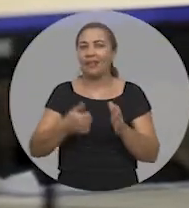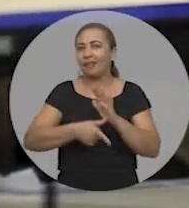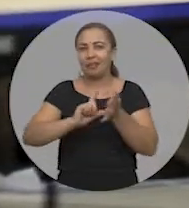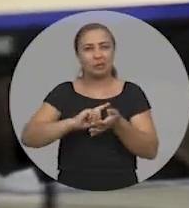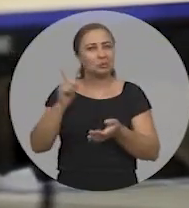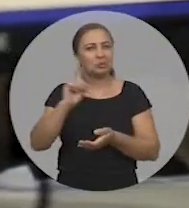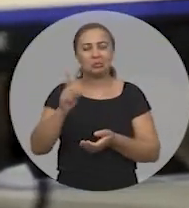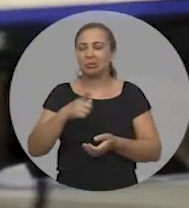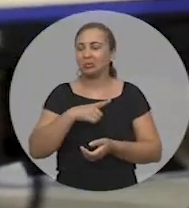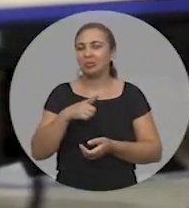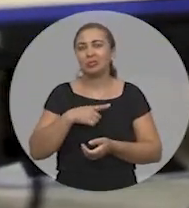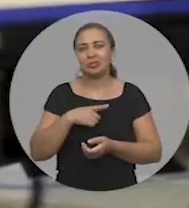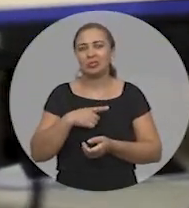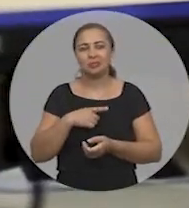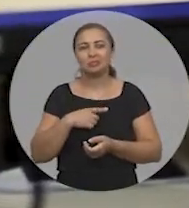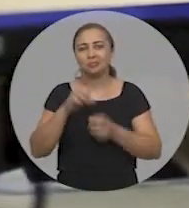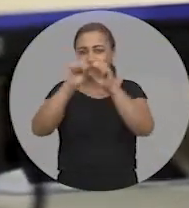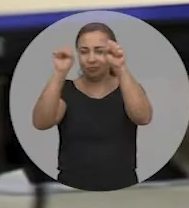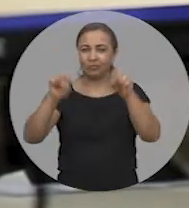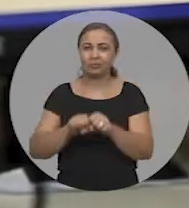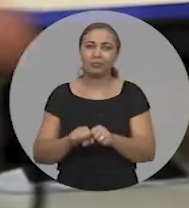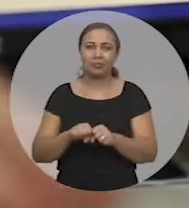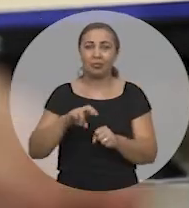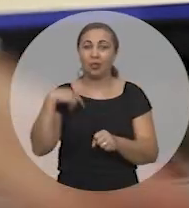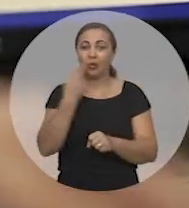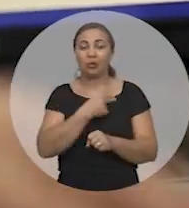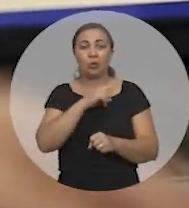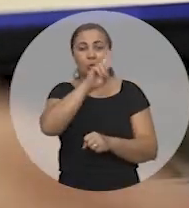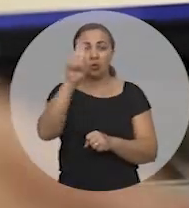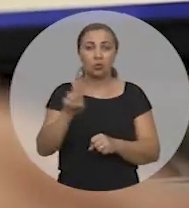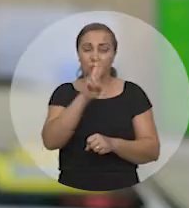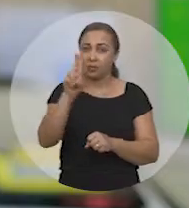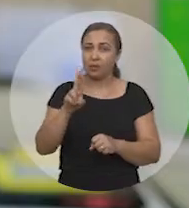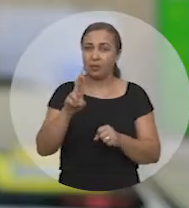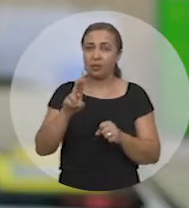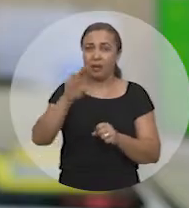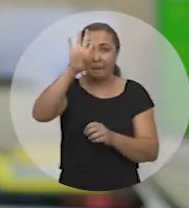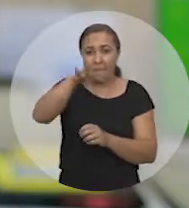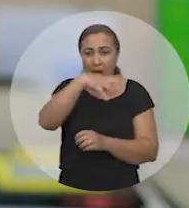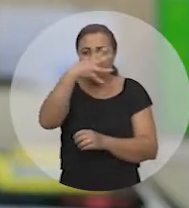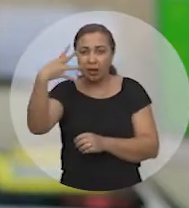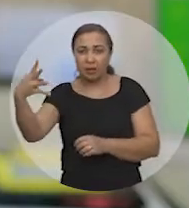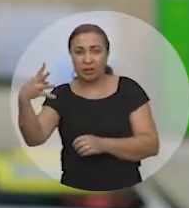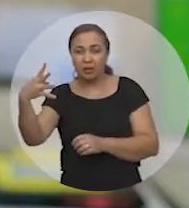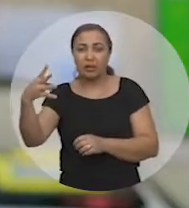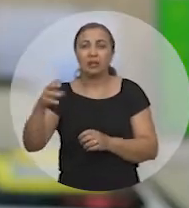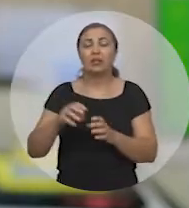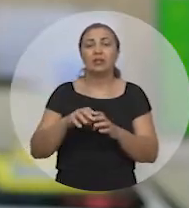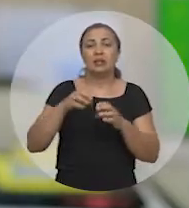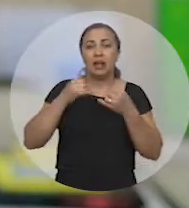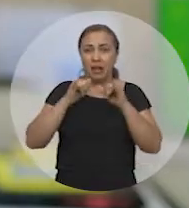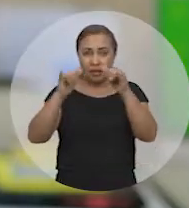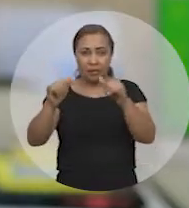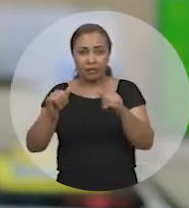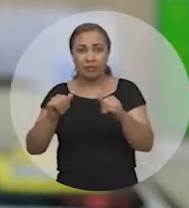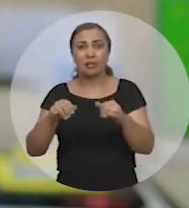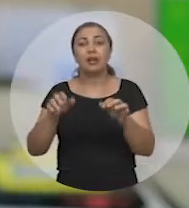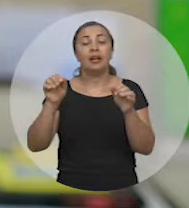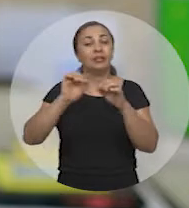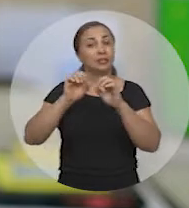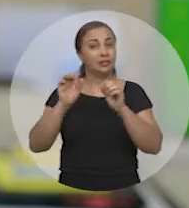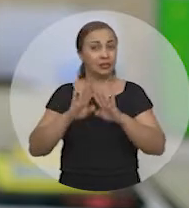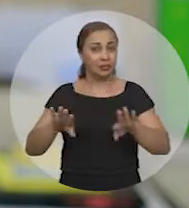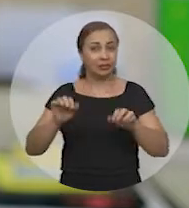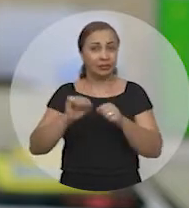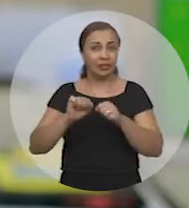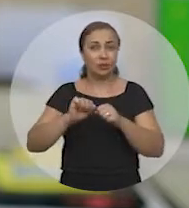disponhamos de um sistema de regulação nós usávamos planilhas eletrônicas e isso fez com que todo